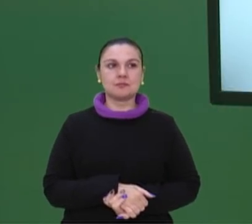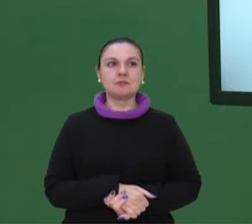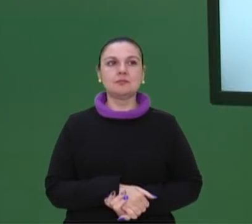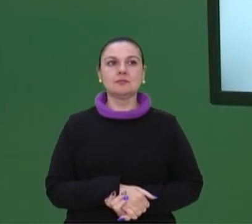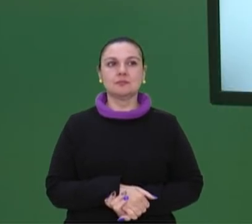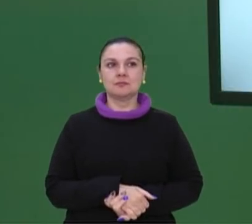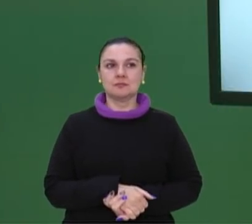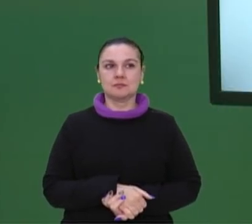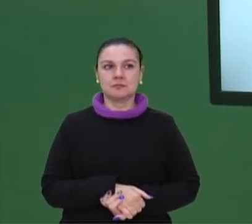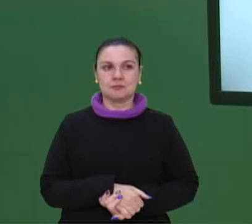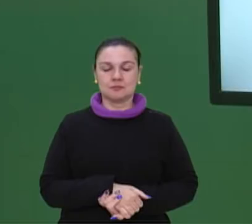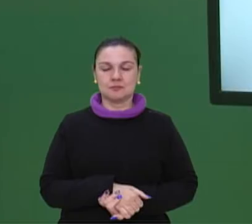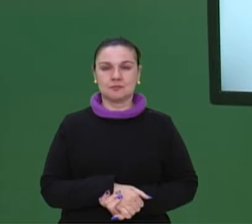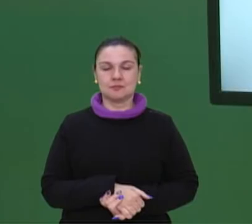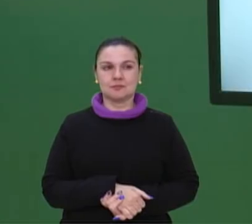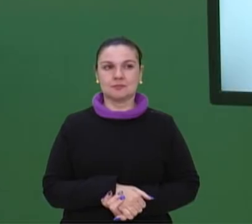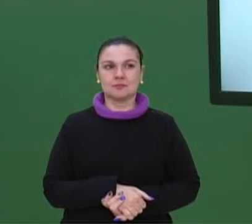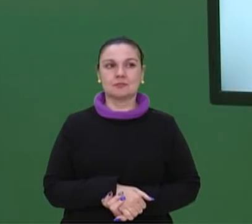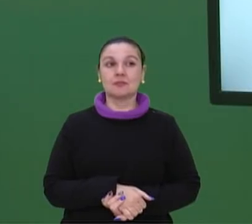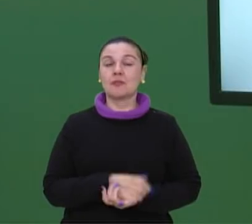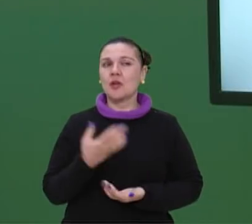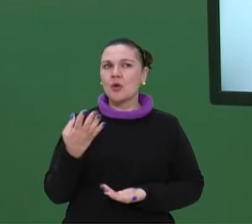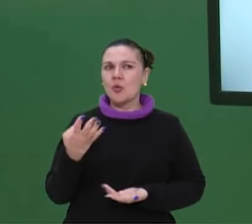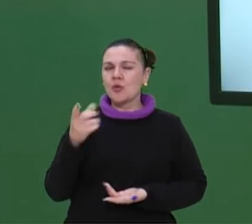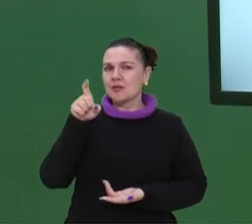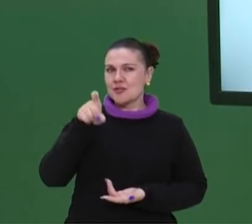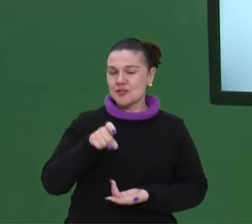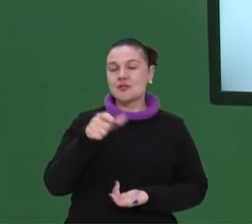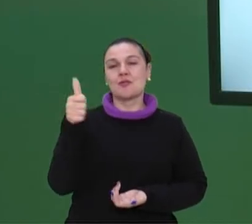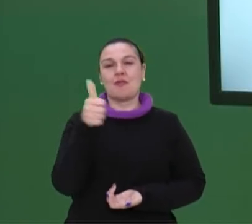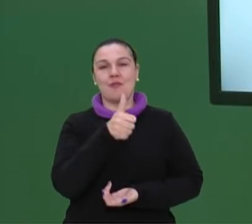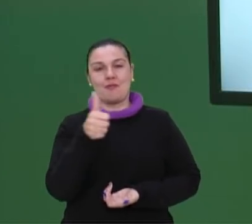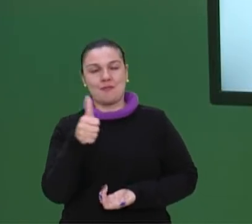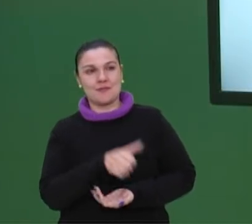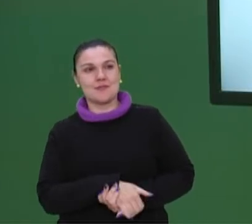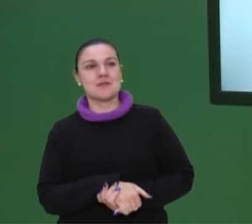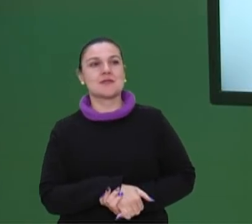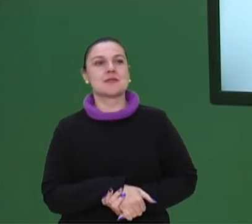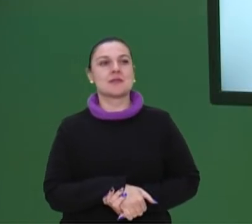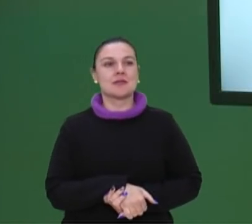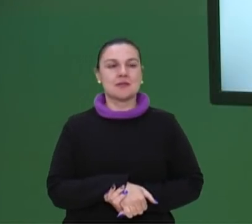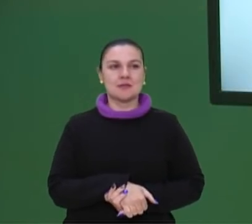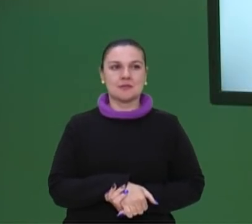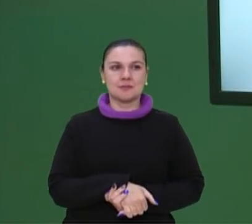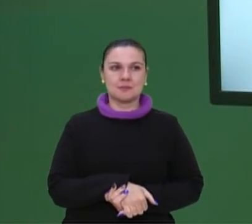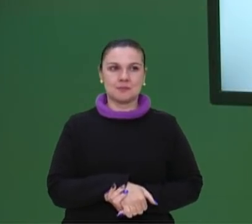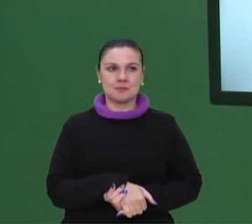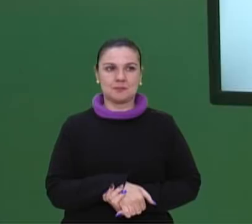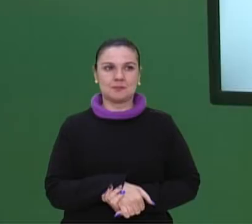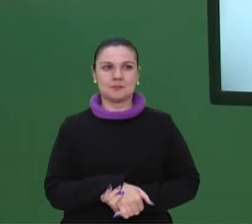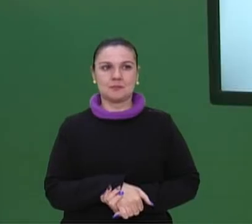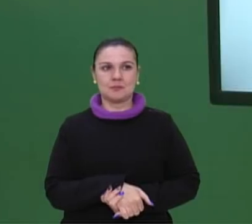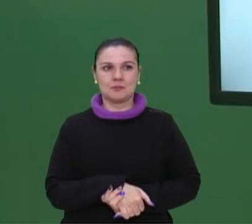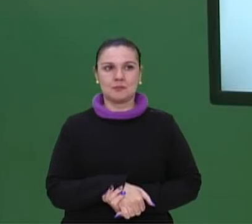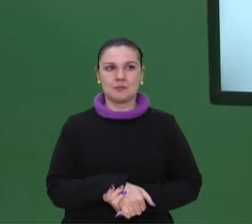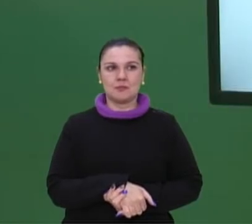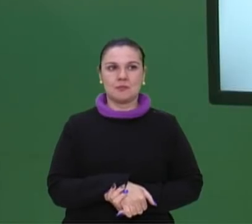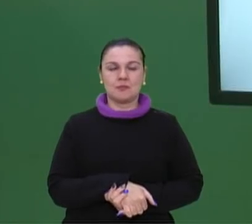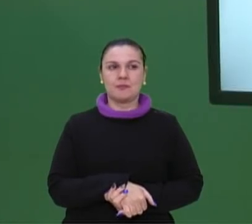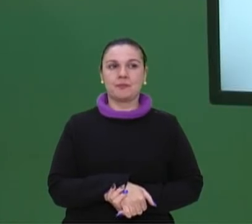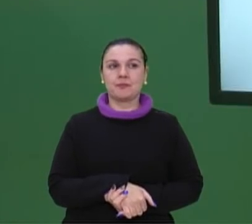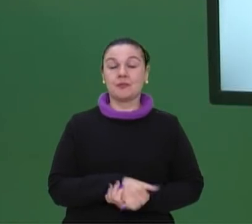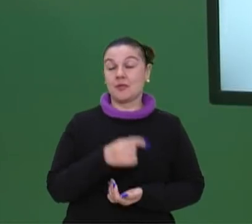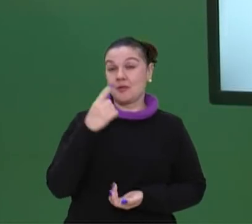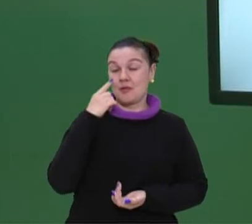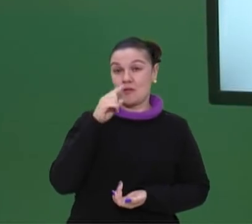E igual a 4 vezes, quanto que é o x? 11, mais 1 grau. O